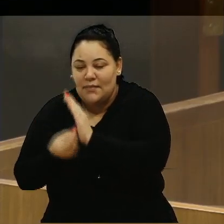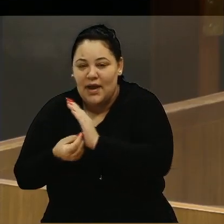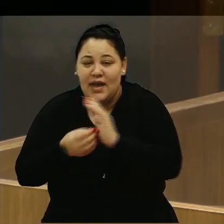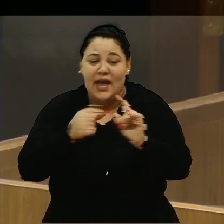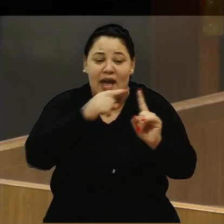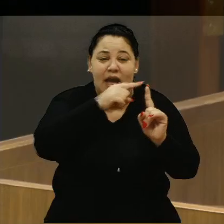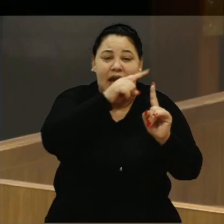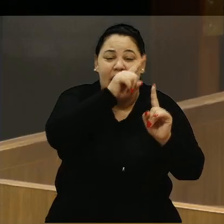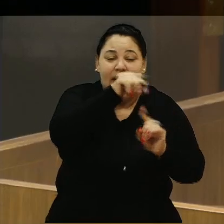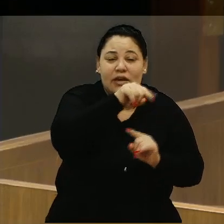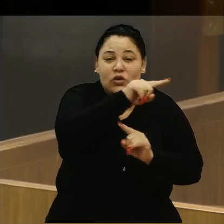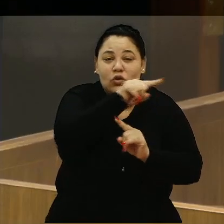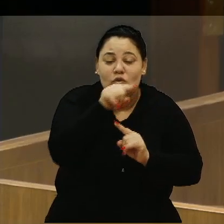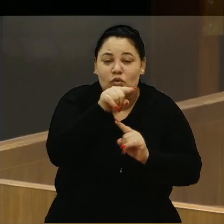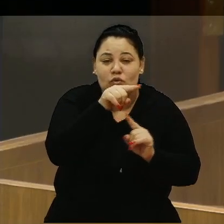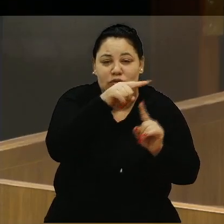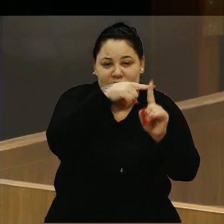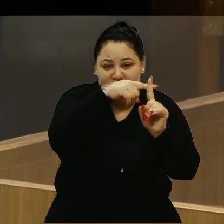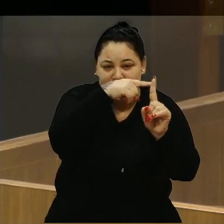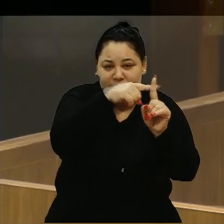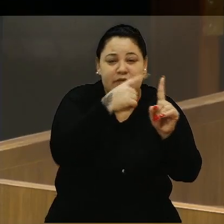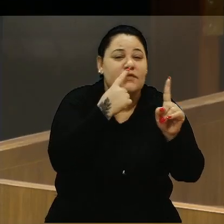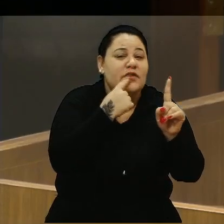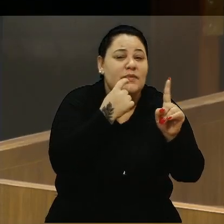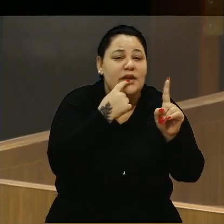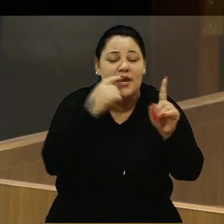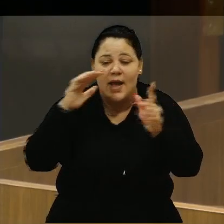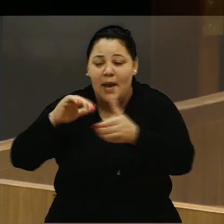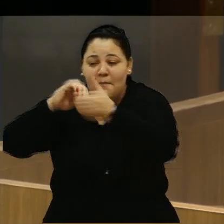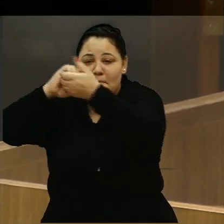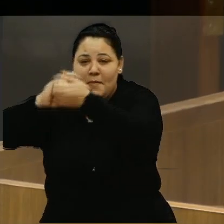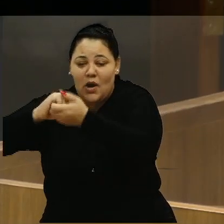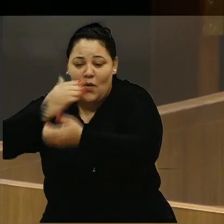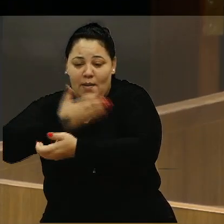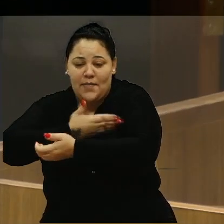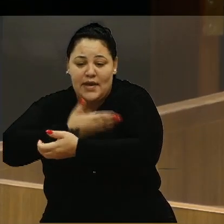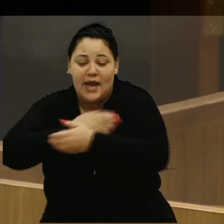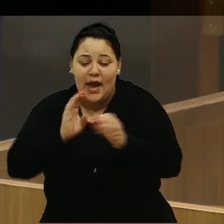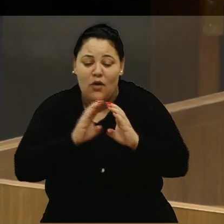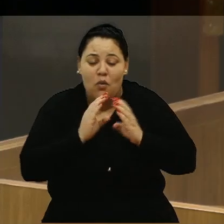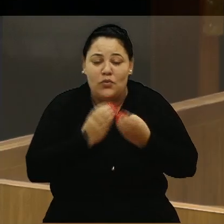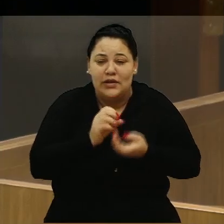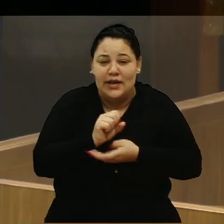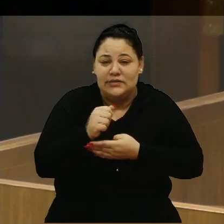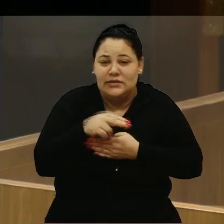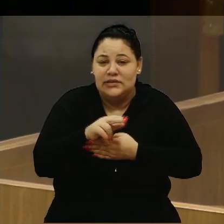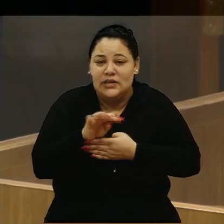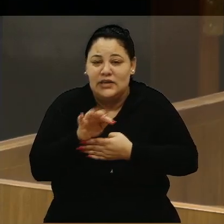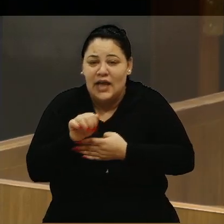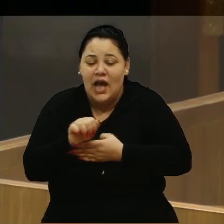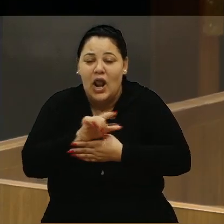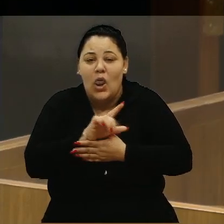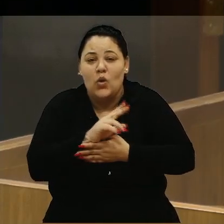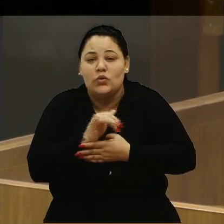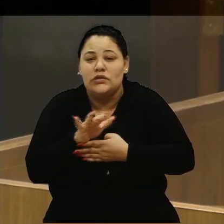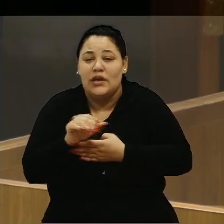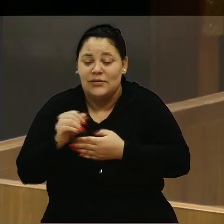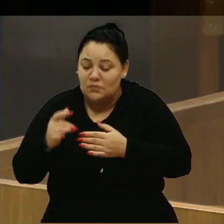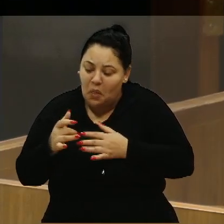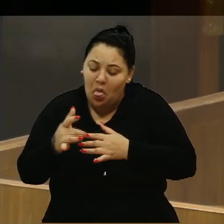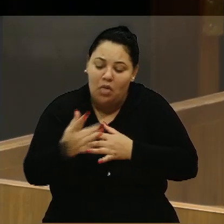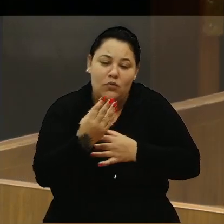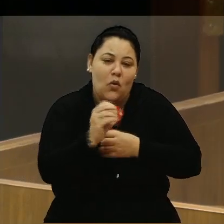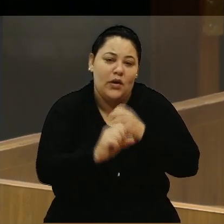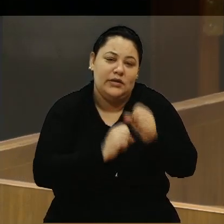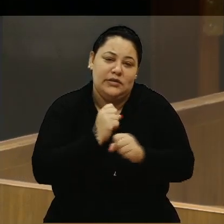Vermelha, Mão Amiga, Comunidade de Santa Lúcia do Piauí. Que os próximos 40 anos sejam de ainda